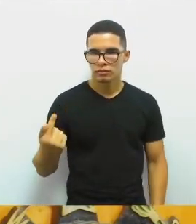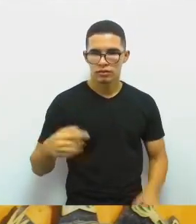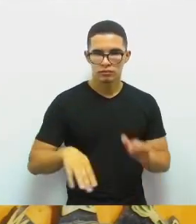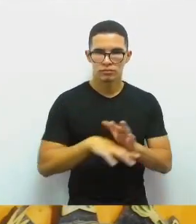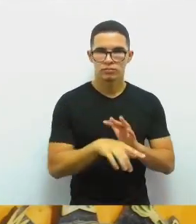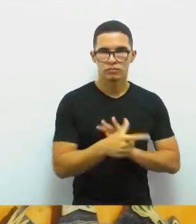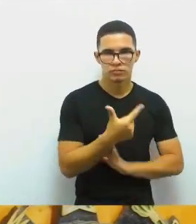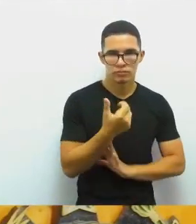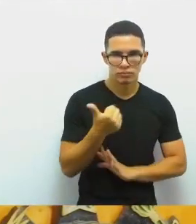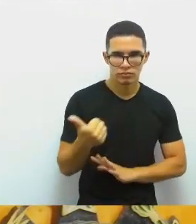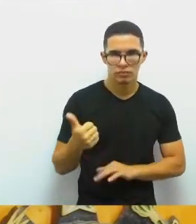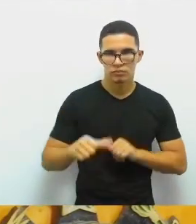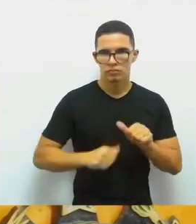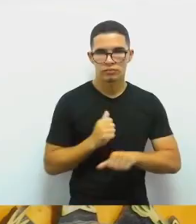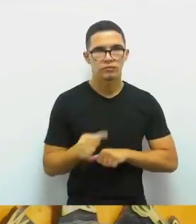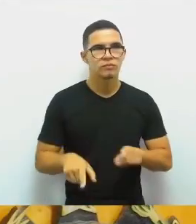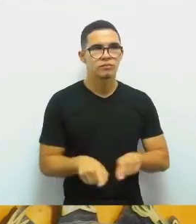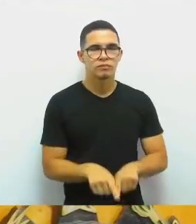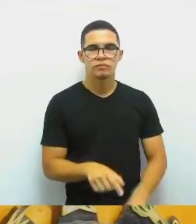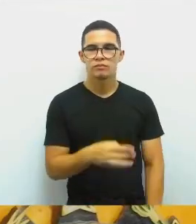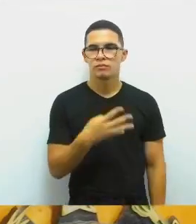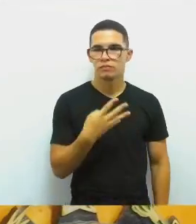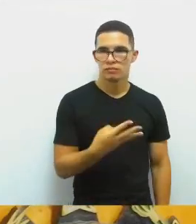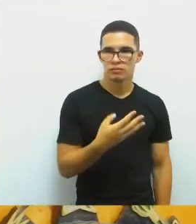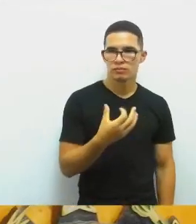3.947/2021, alterada pela Lei de número